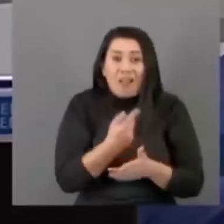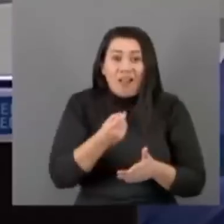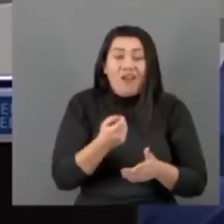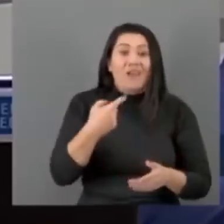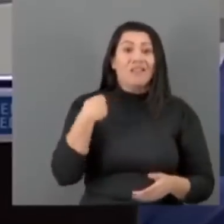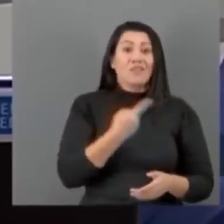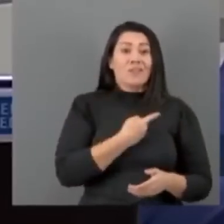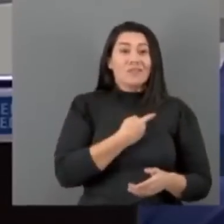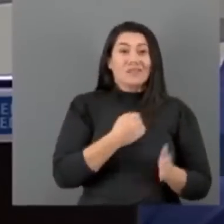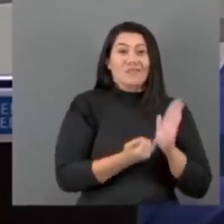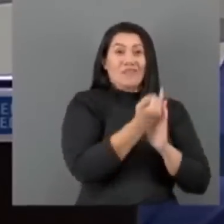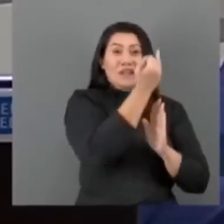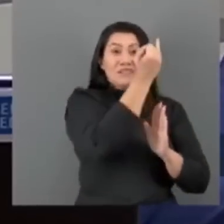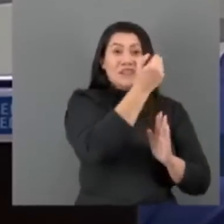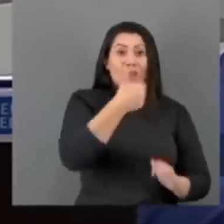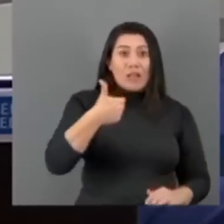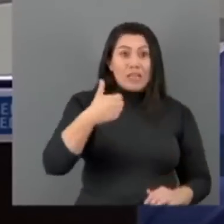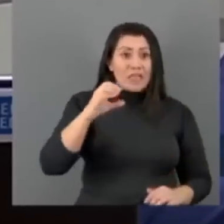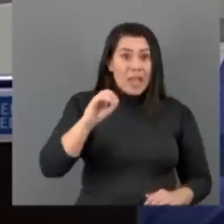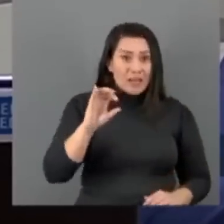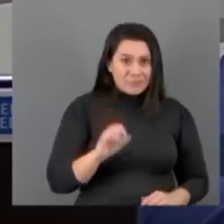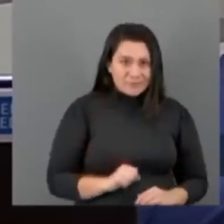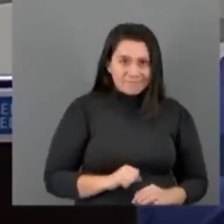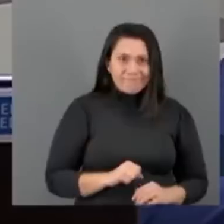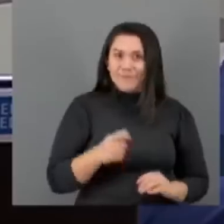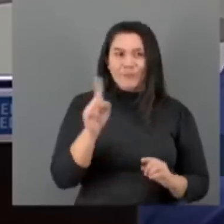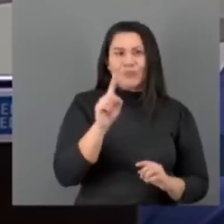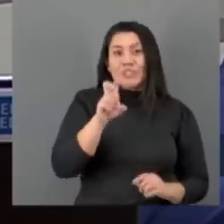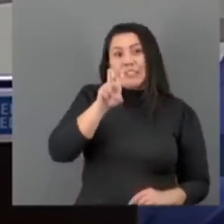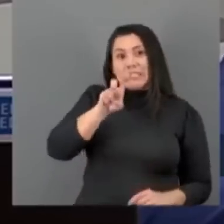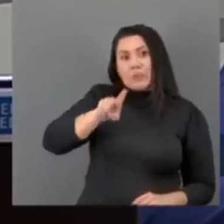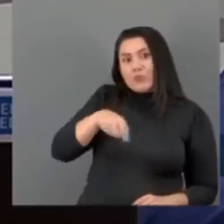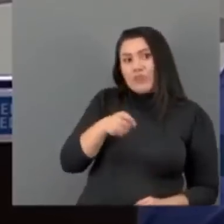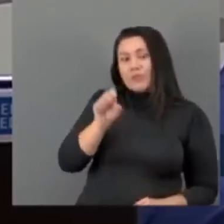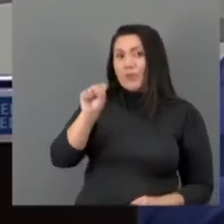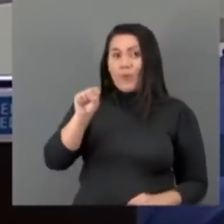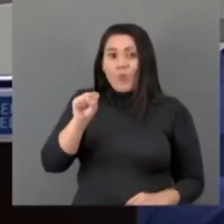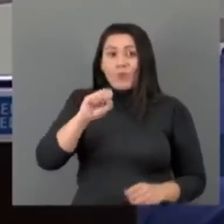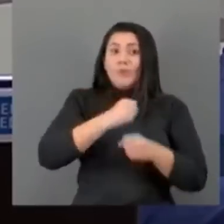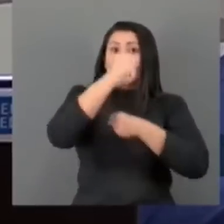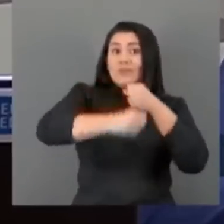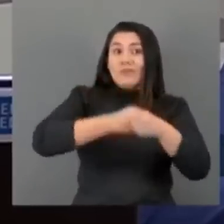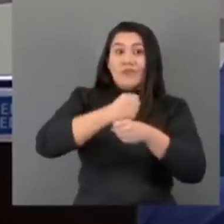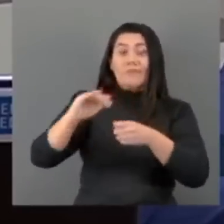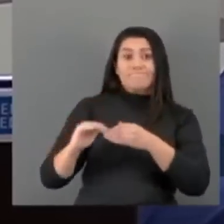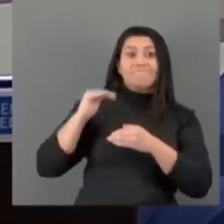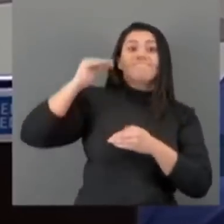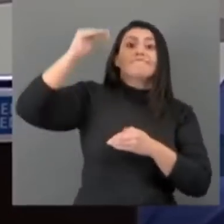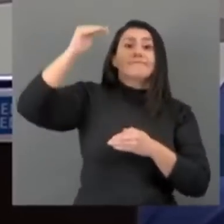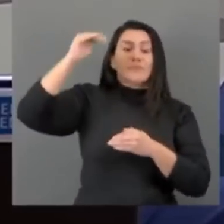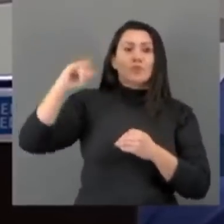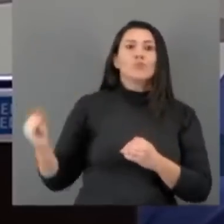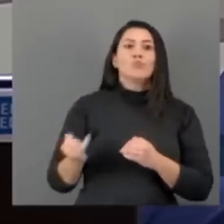E aí hoje pra gente controlar a inflação E a expectativa do ano que vem que seria muito mais alta do que os 10% a gente estaria que tá com